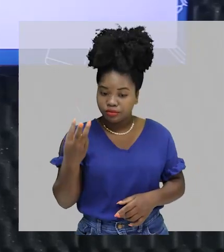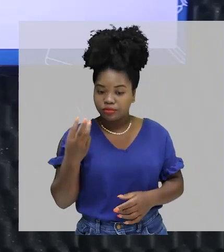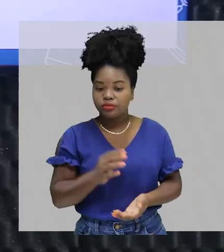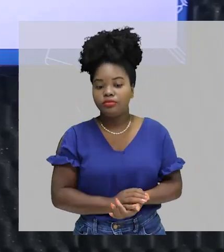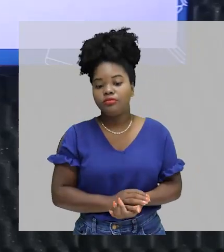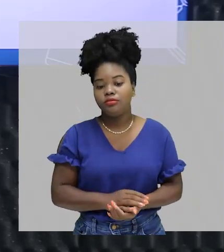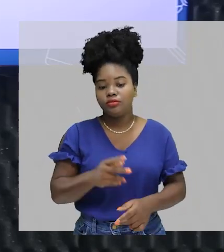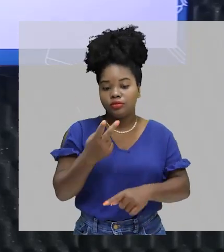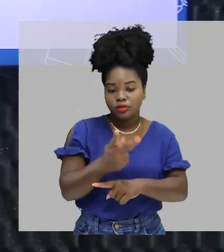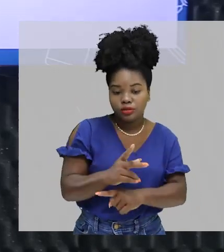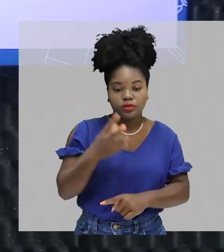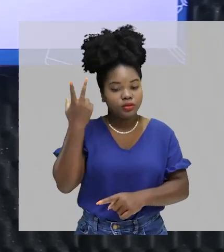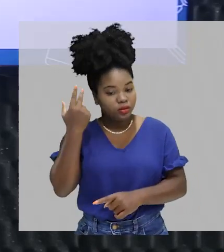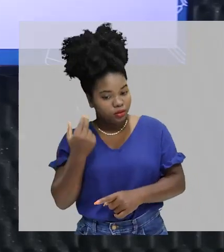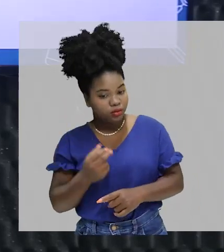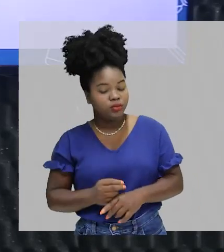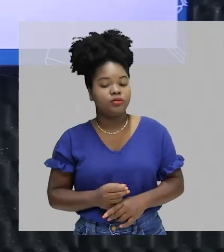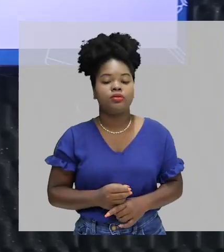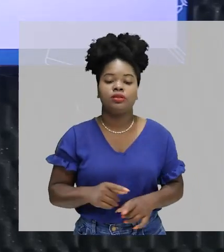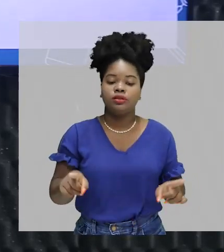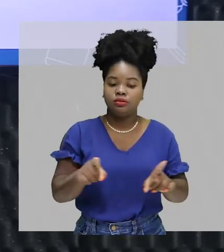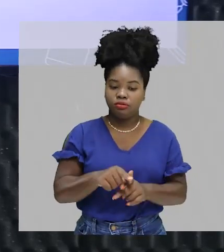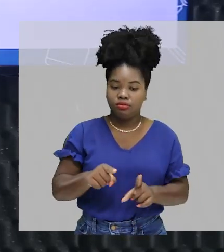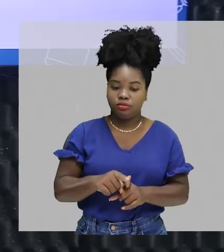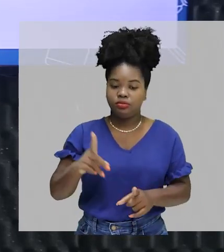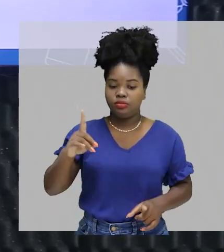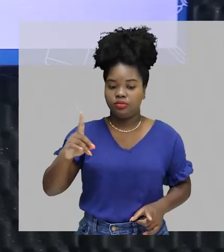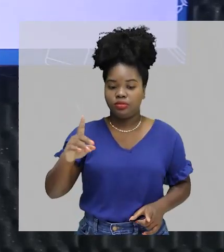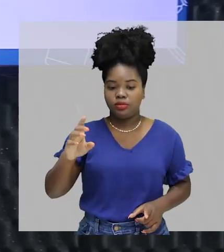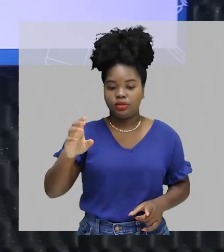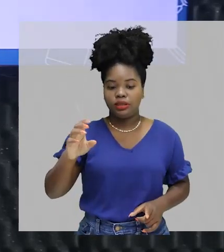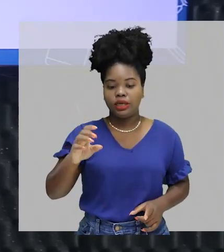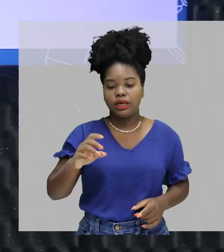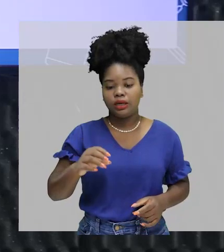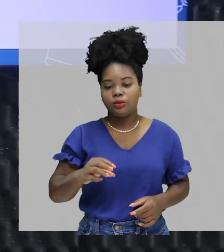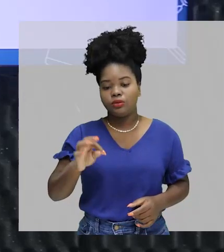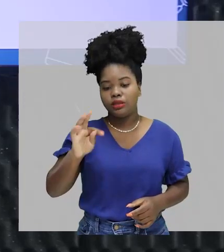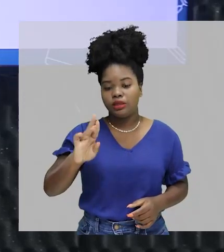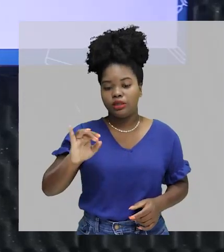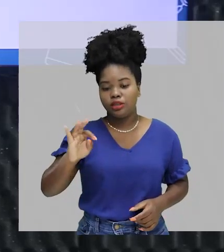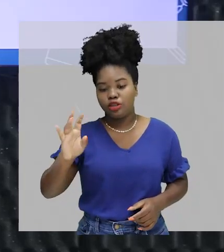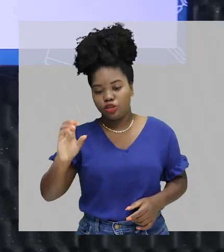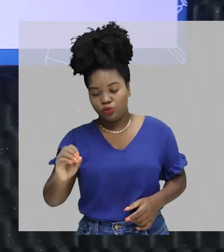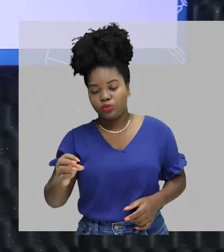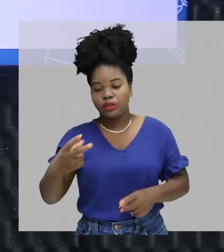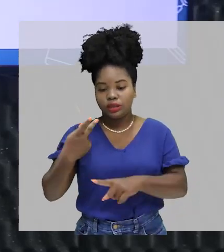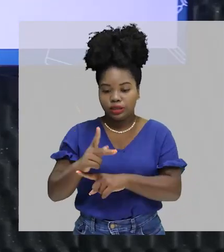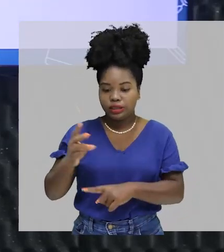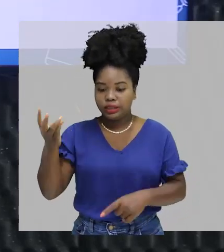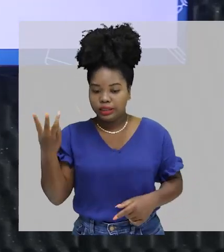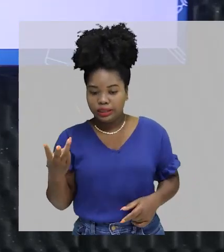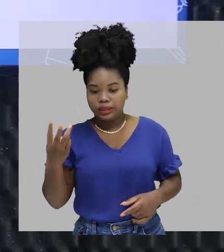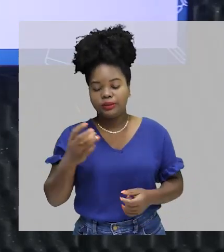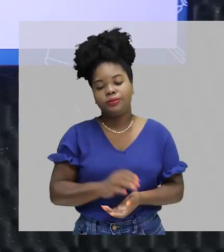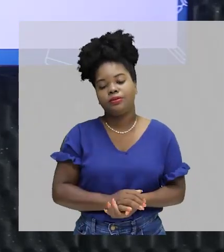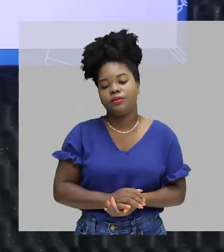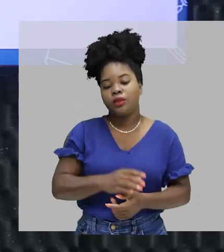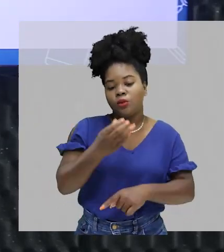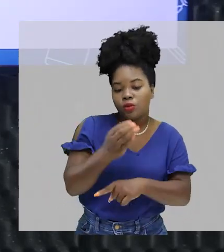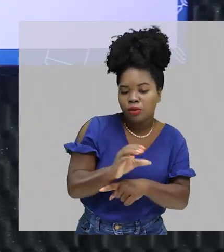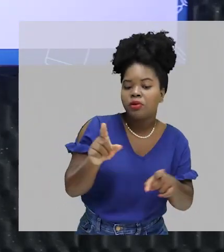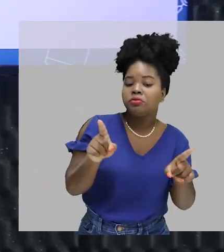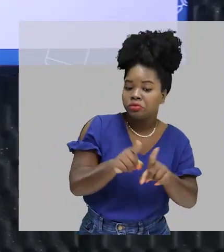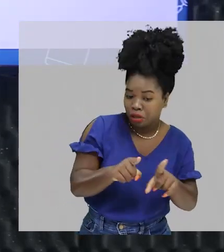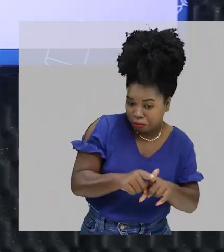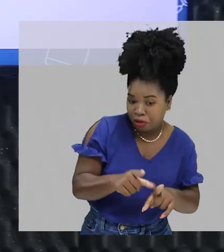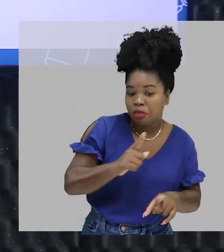comum, o deutério, que tem massa 2, e o trítio, que tem massa 3. O carbono, também